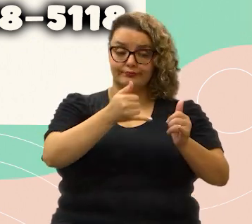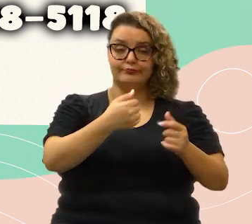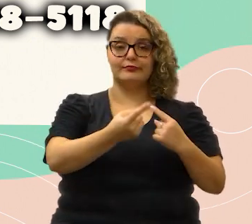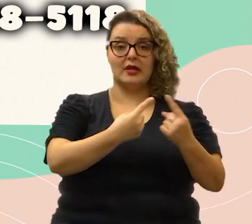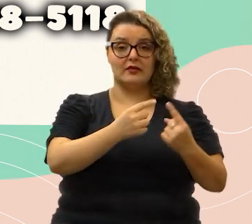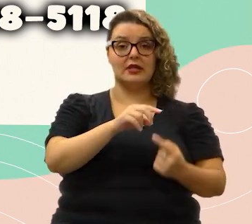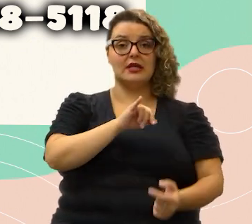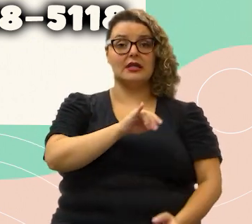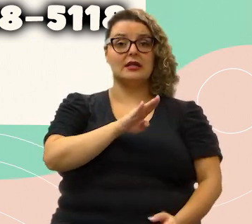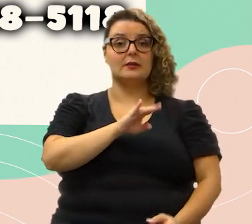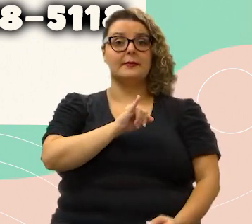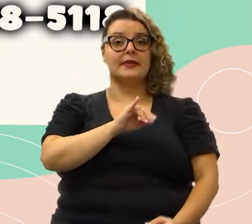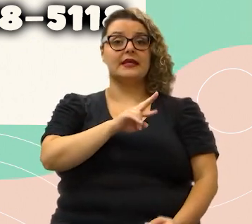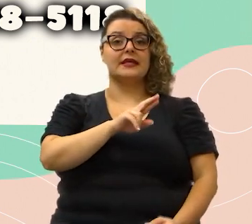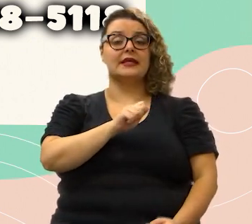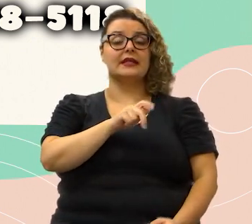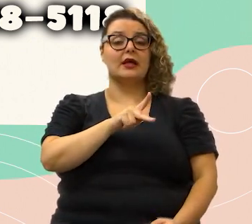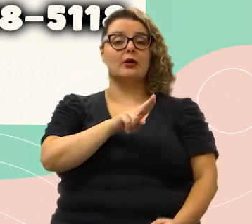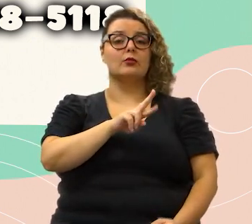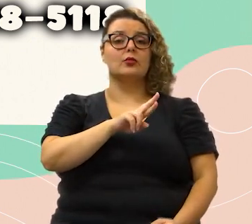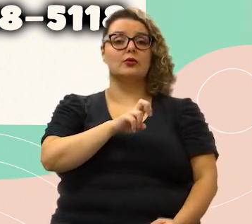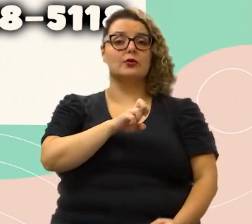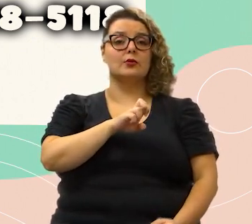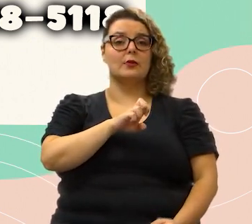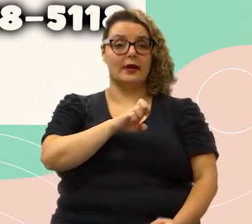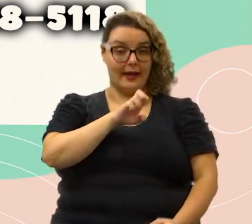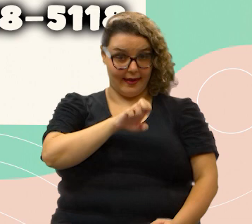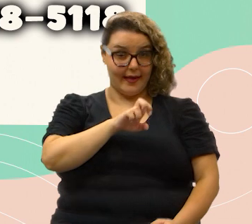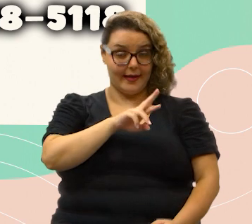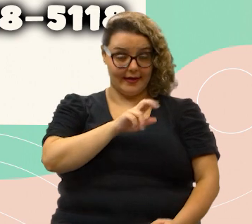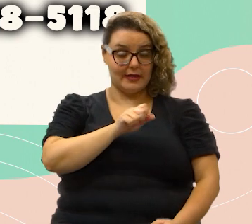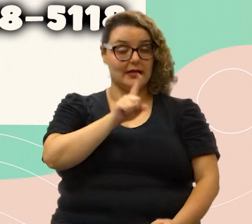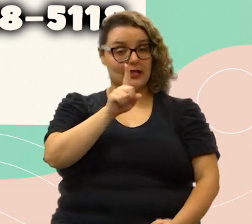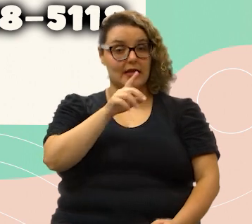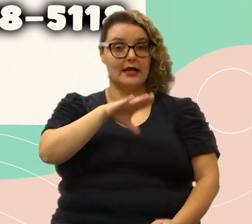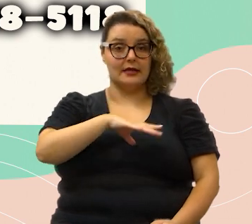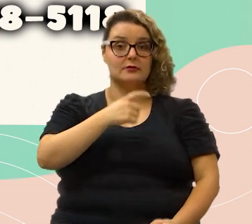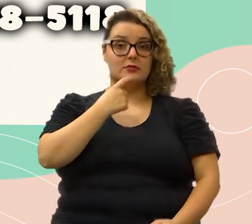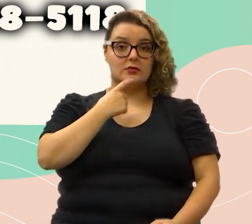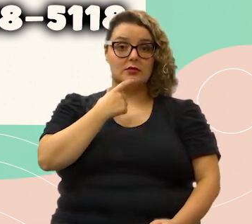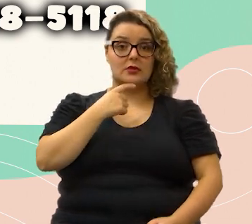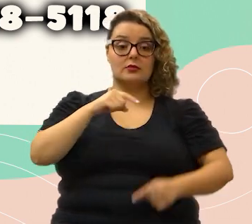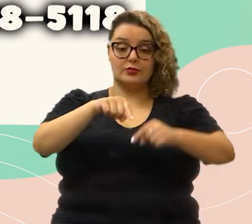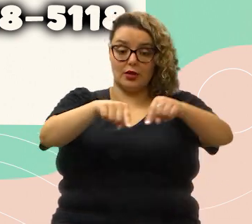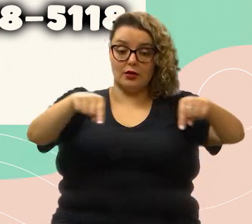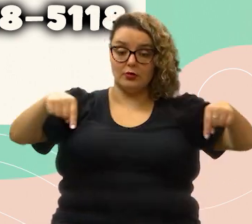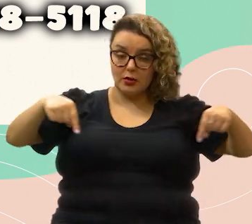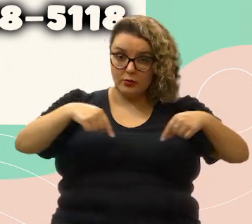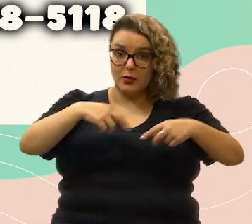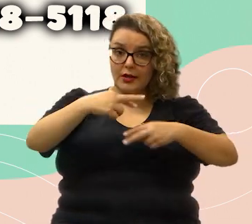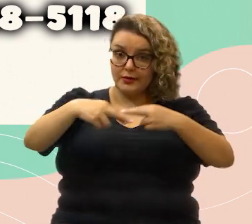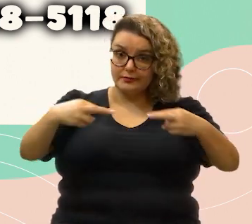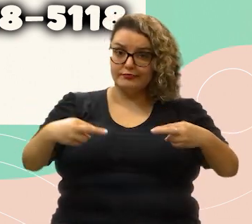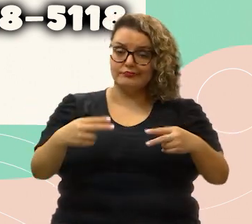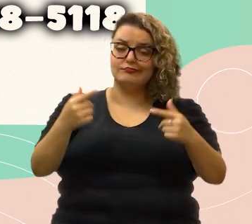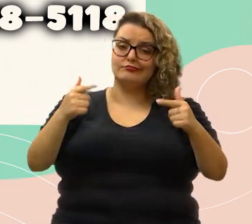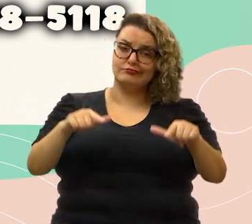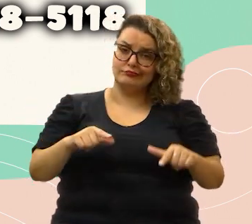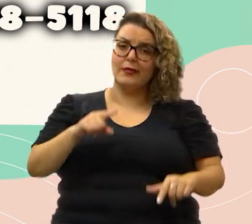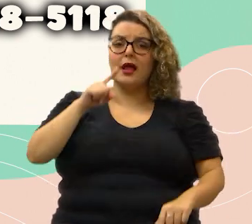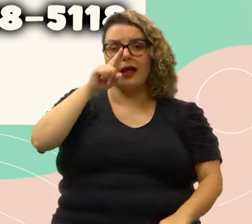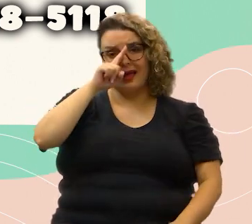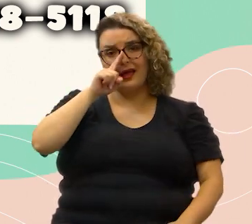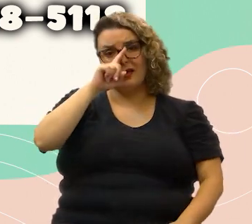Avenida Ibirapuera, em Campinas. Temporariamente vão ficar em um terreno de recicláveis, mas o local é